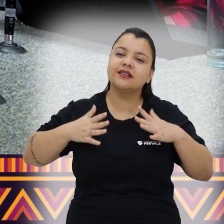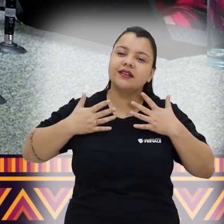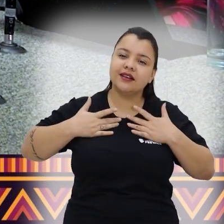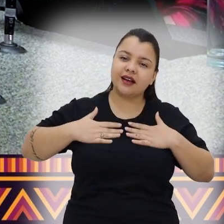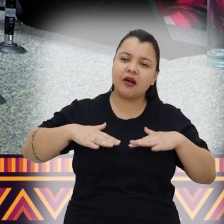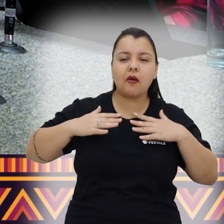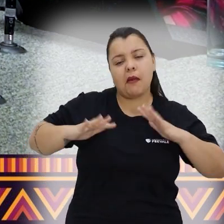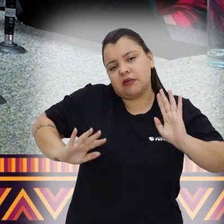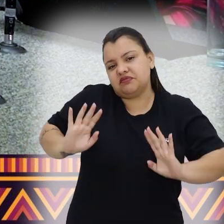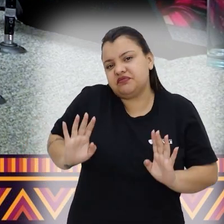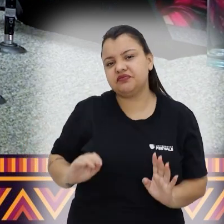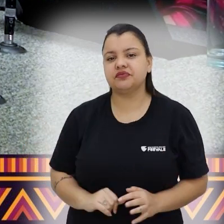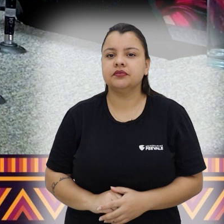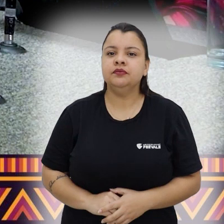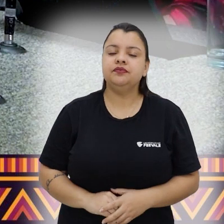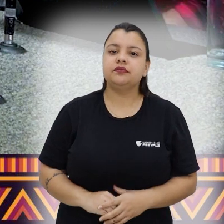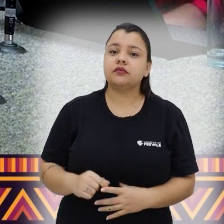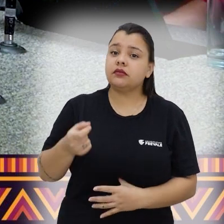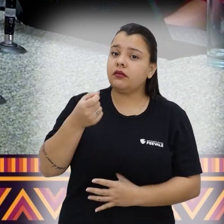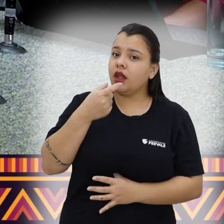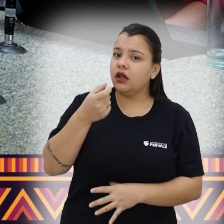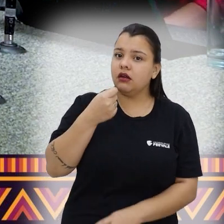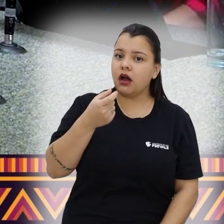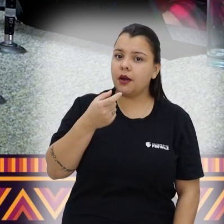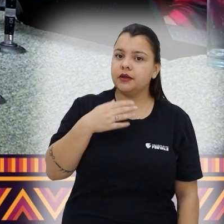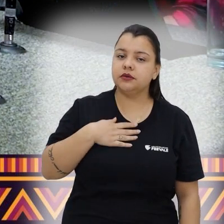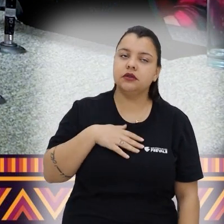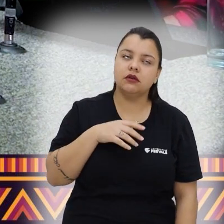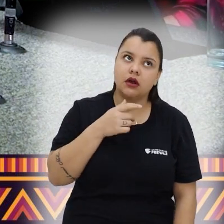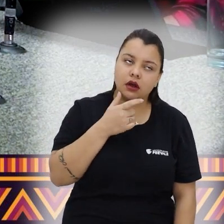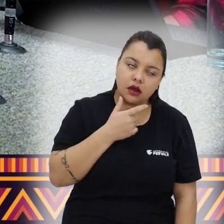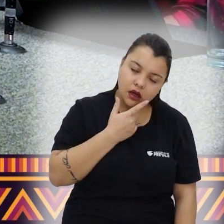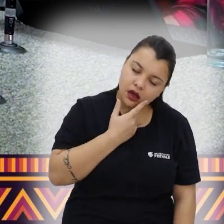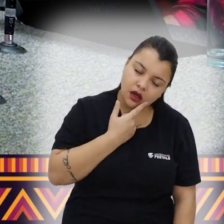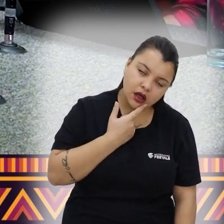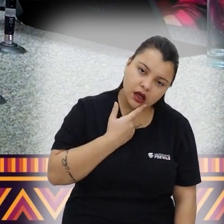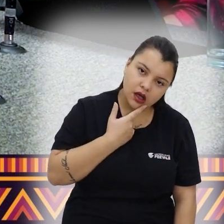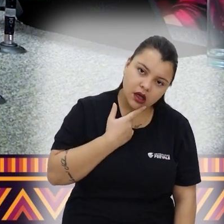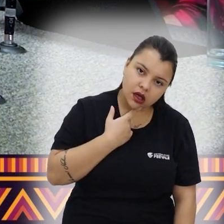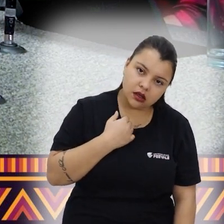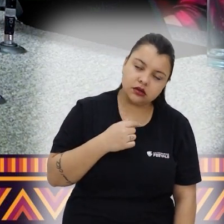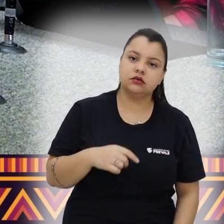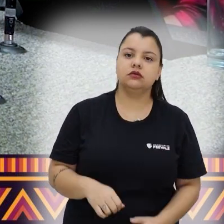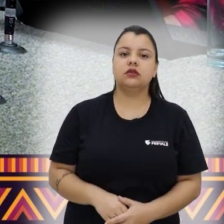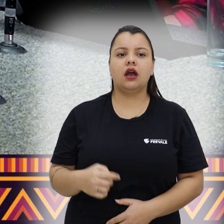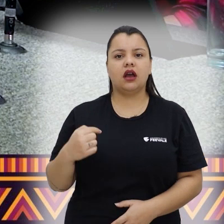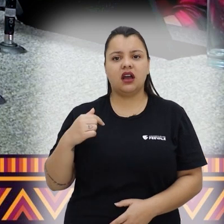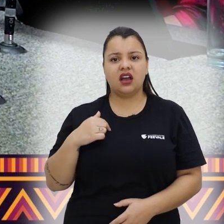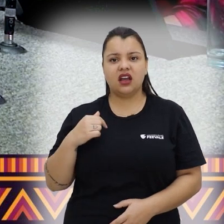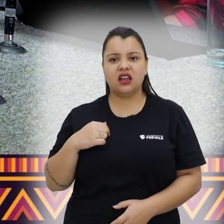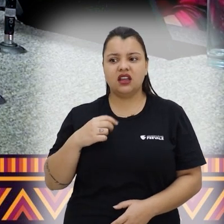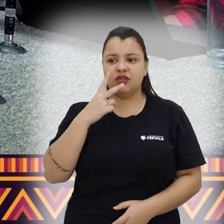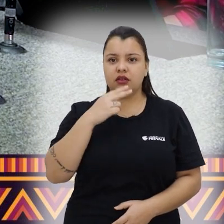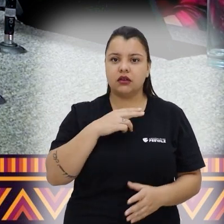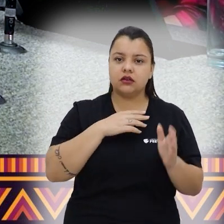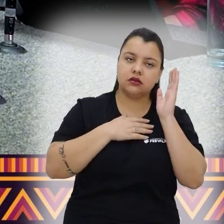assim. E o remédio literalmente me deixou chapado. Me deixou, porque eu fiquei parecendo